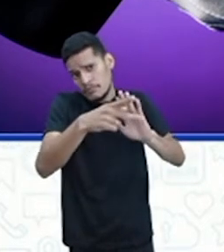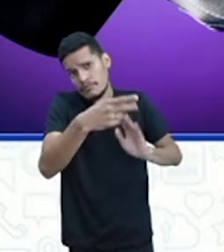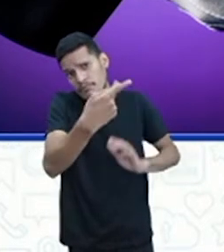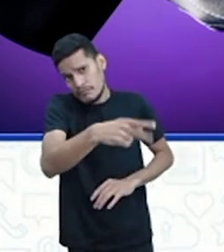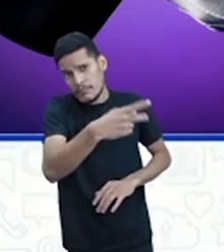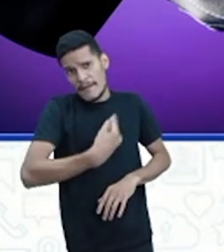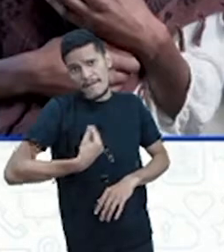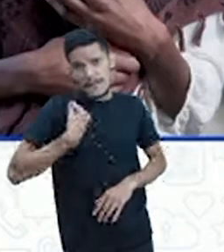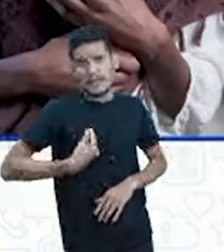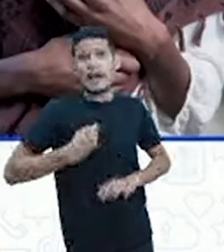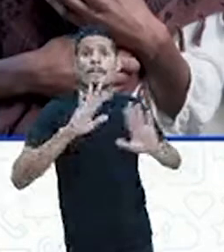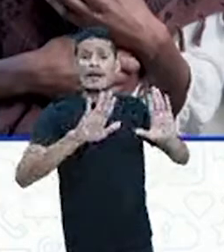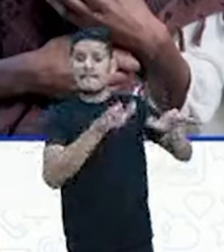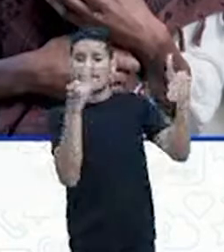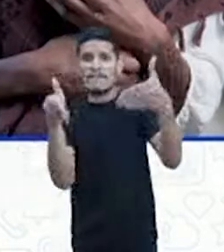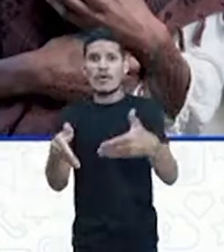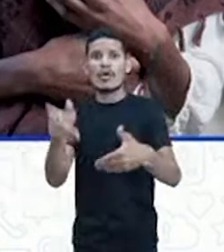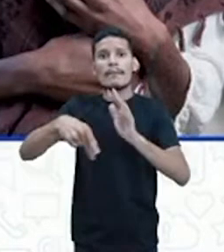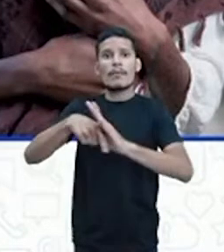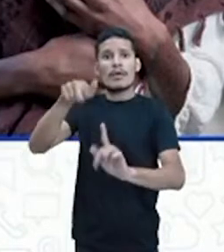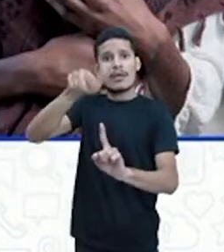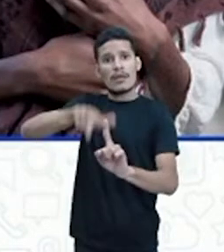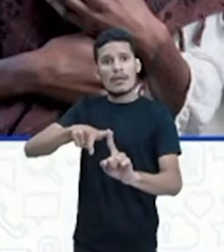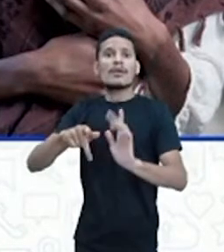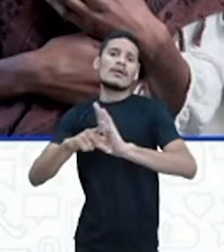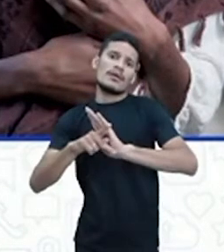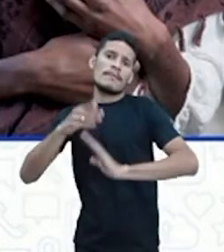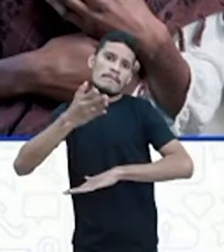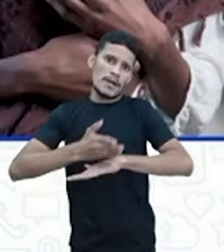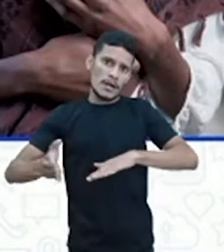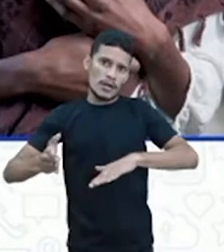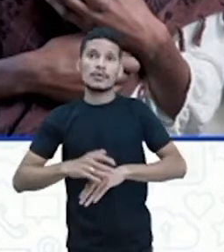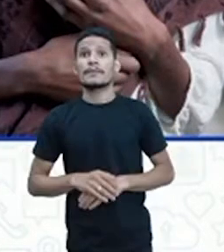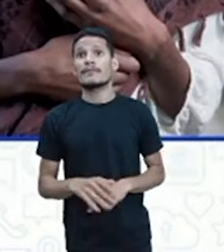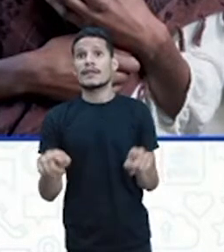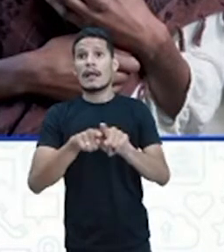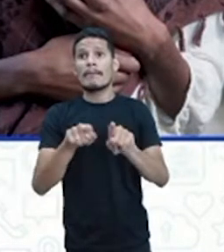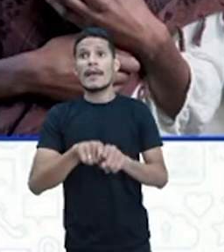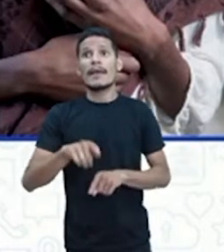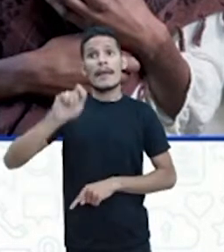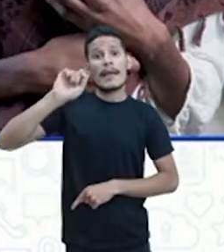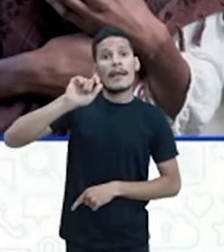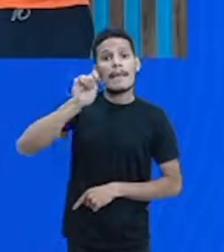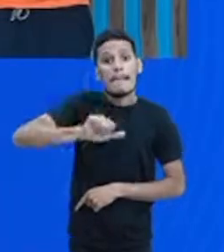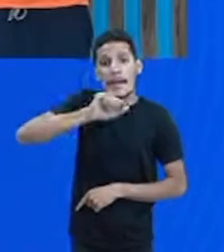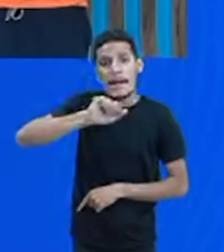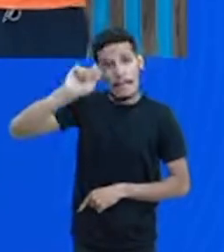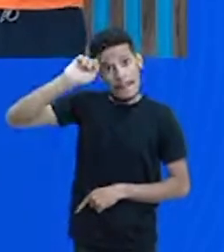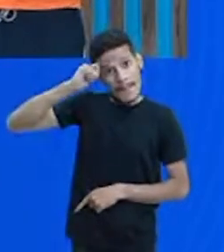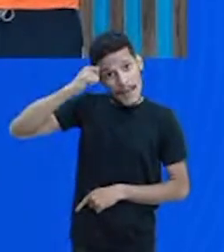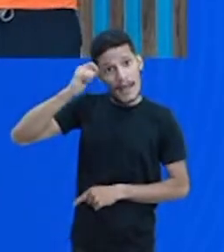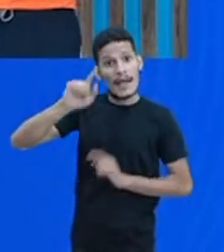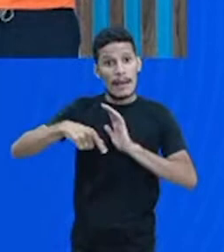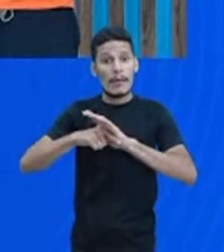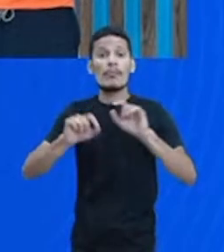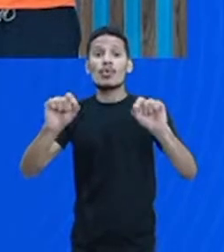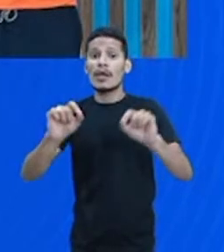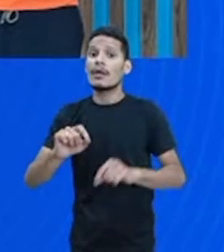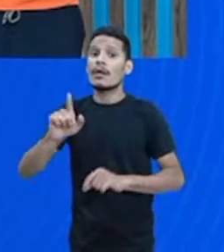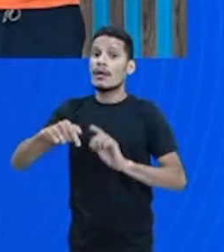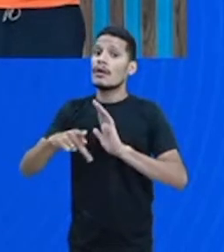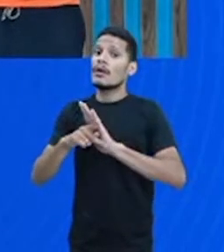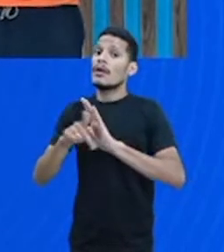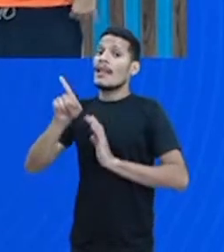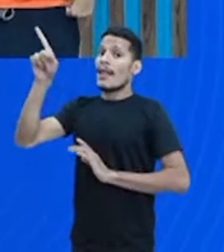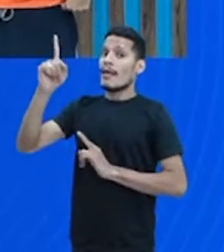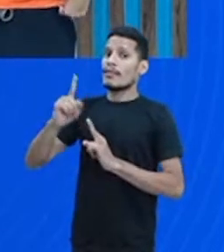do protagonista branco. A gente tem também a mãe preta, a mami, que é baseada em um estereótipo norte-americano, que